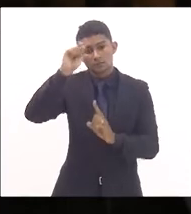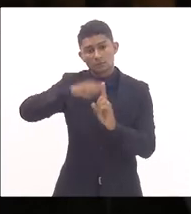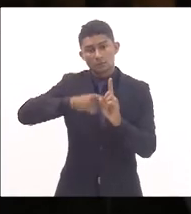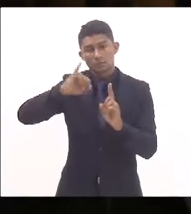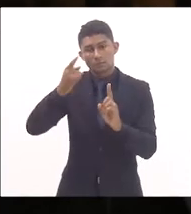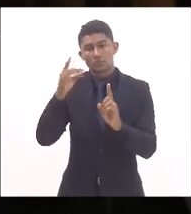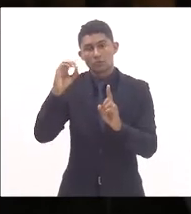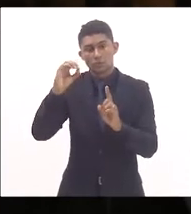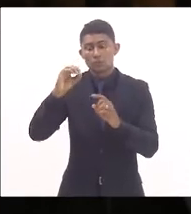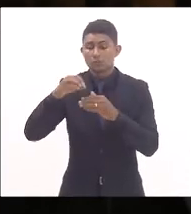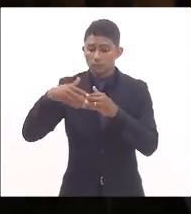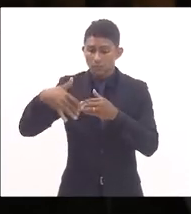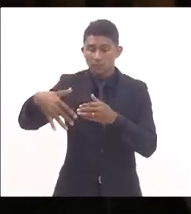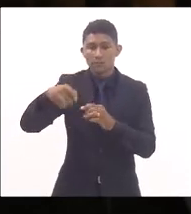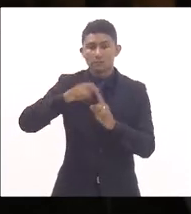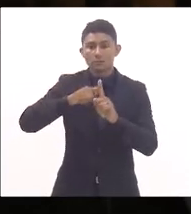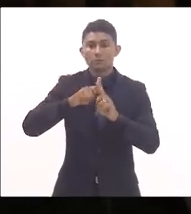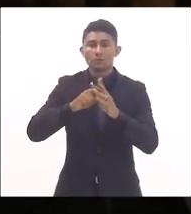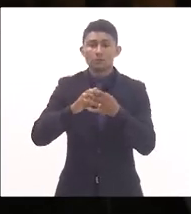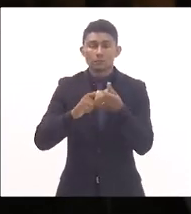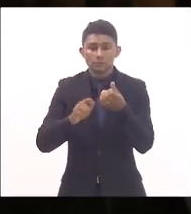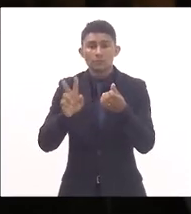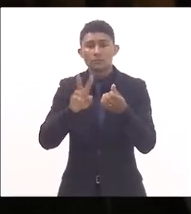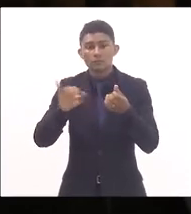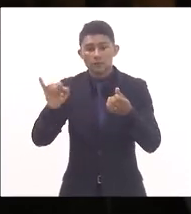6 meses de acabar todos os governos.